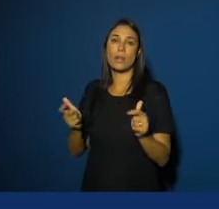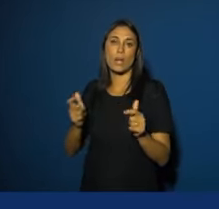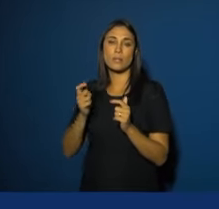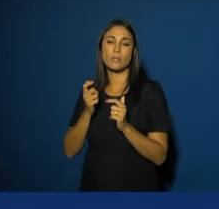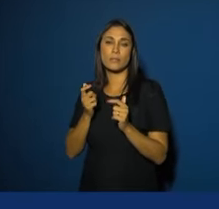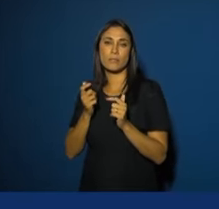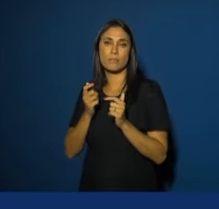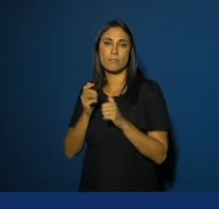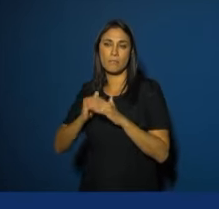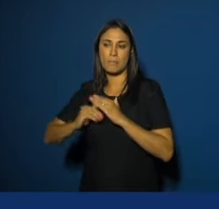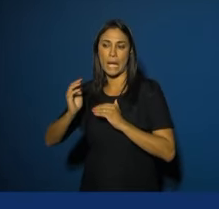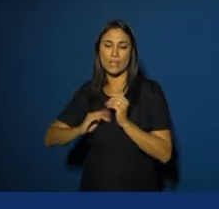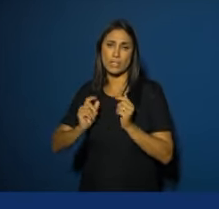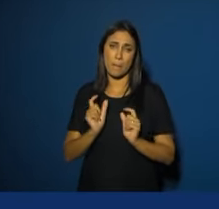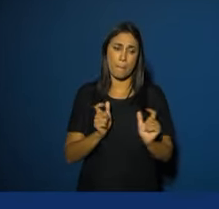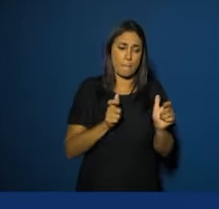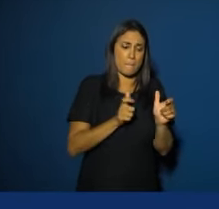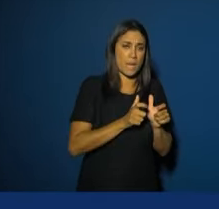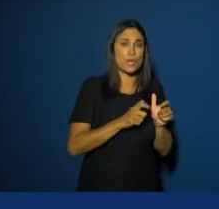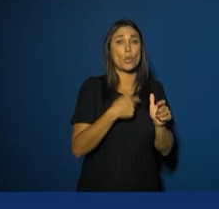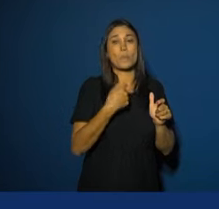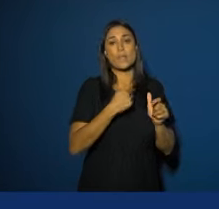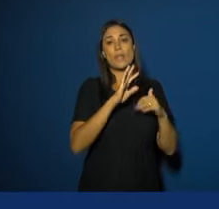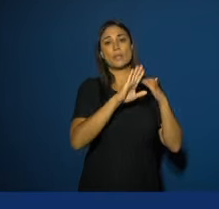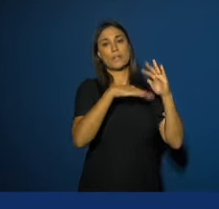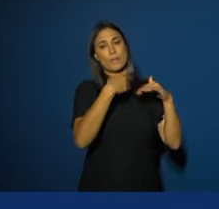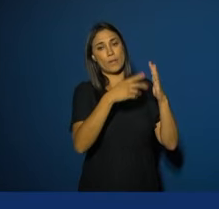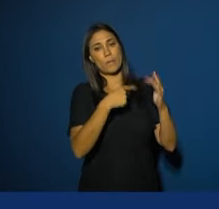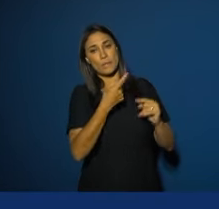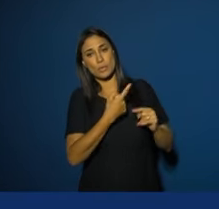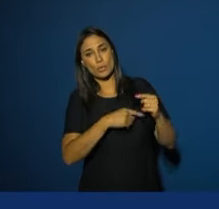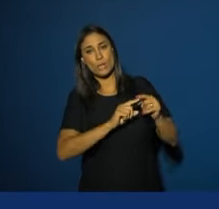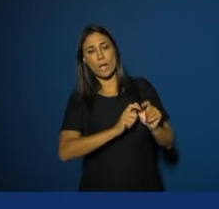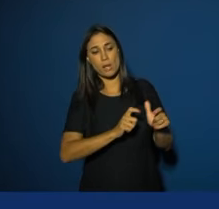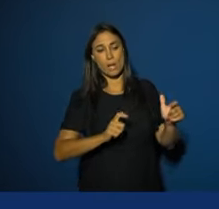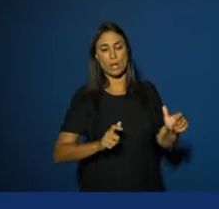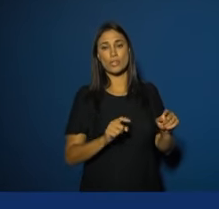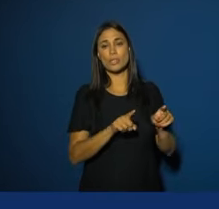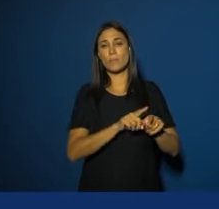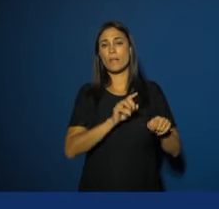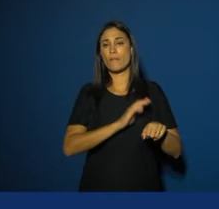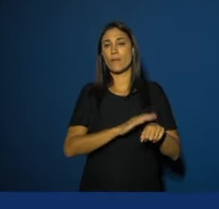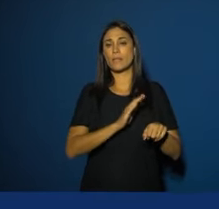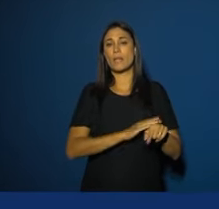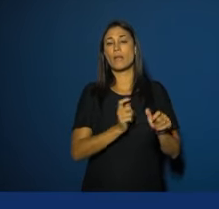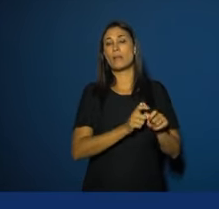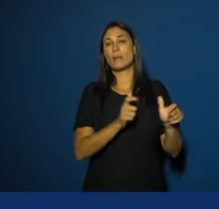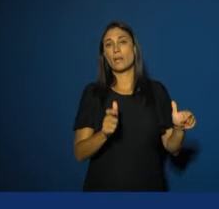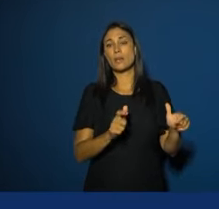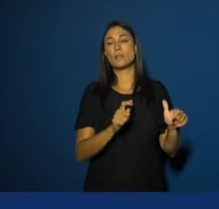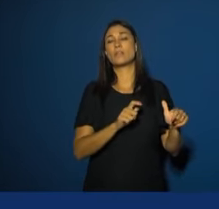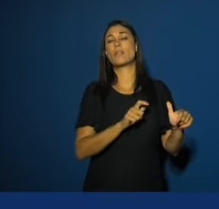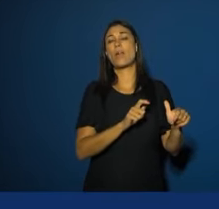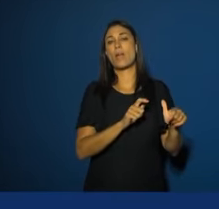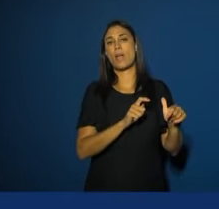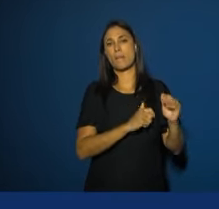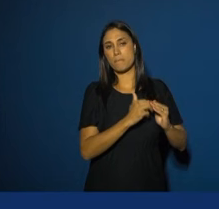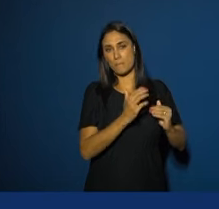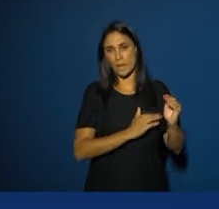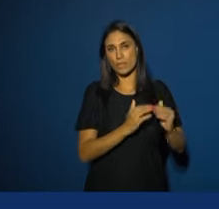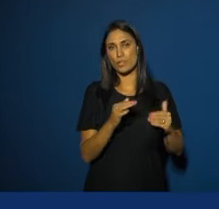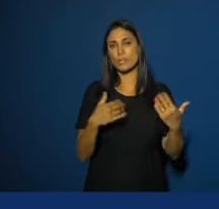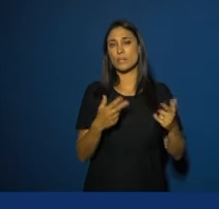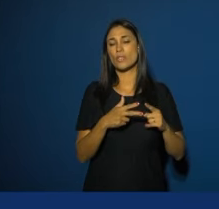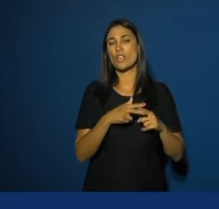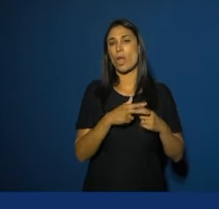operações. Pequenos comercializadores têm que crescer para se tornar grande e aí fazerem grandes operações. Então,